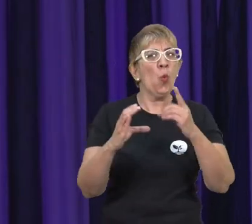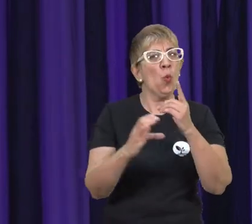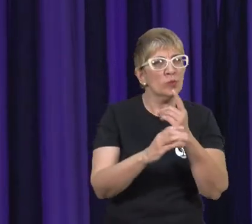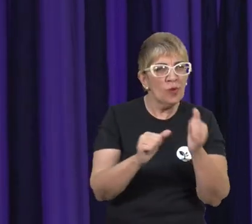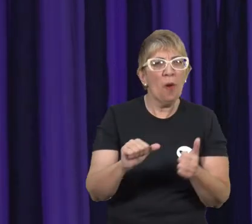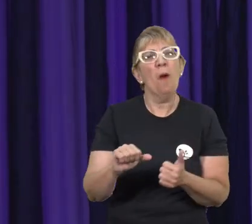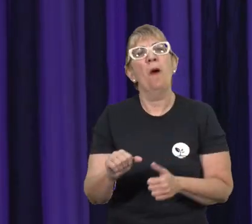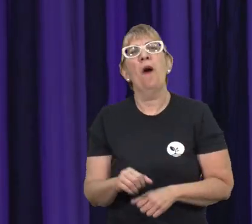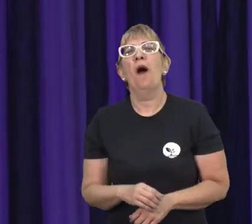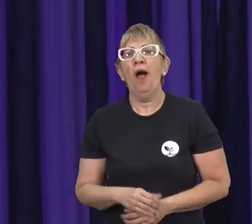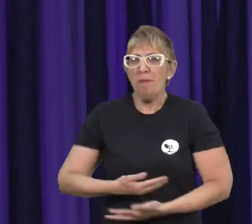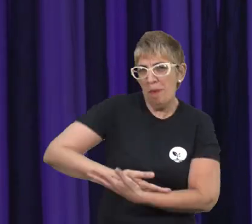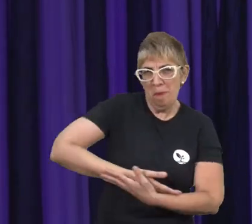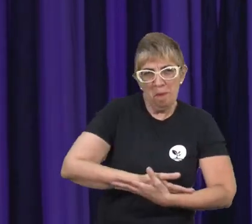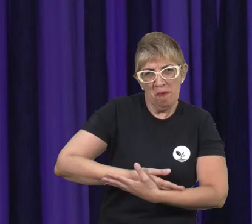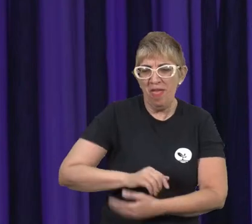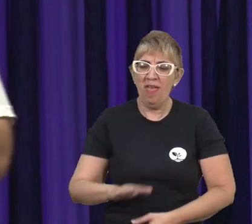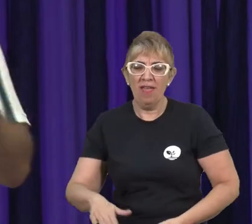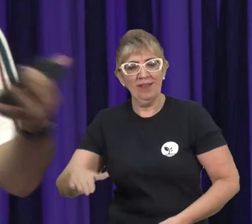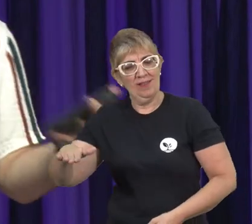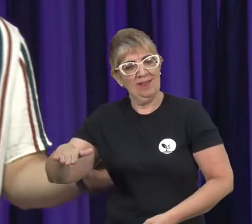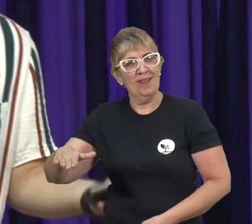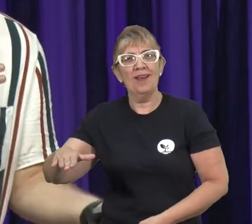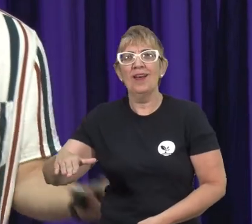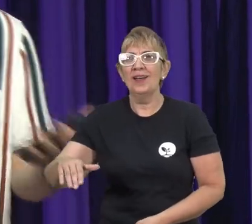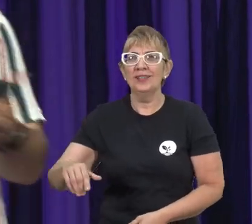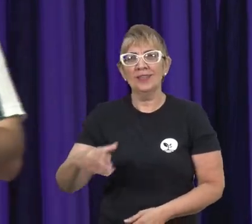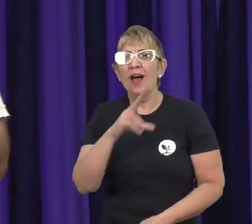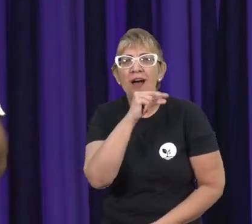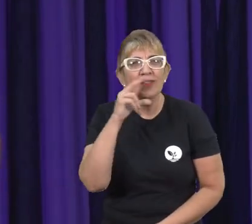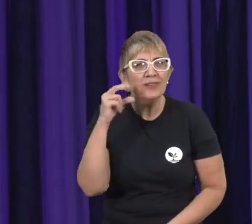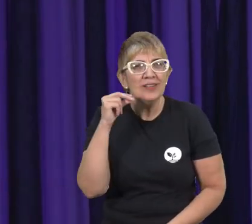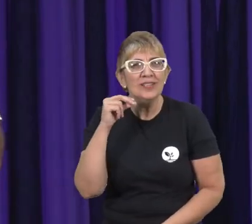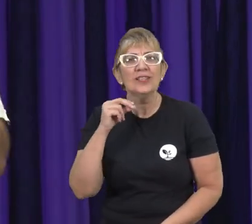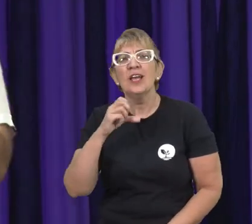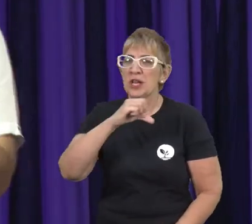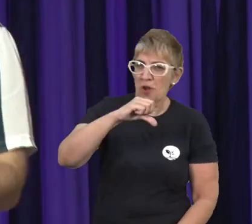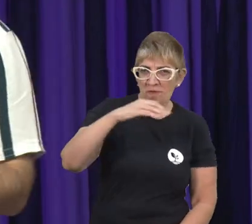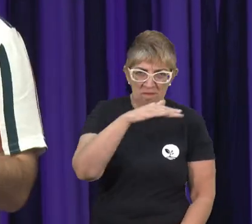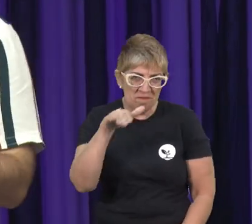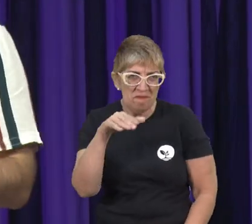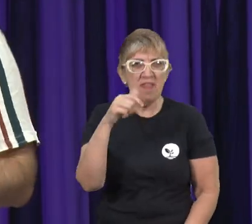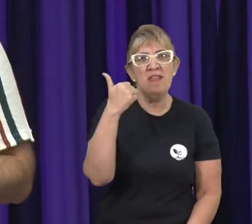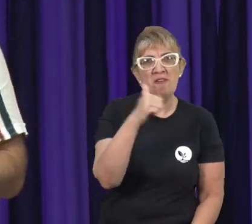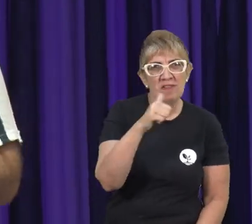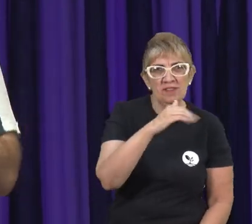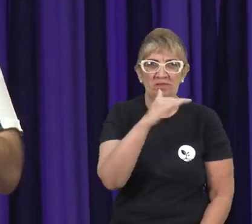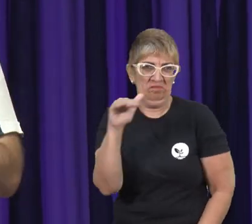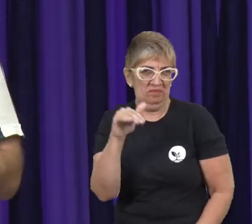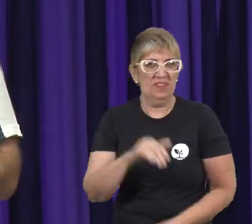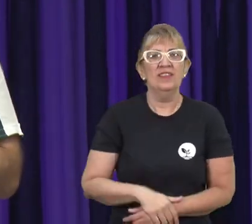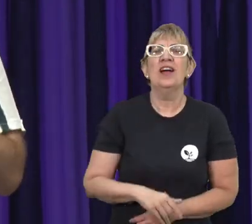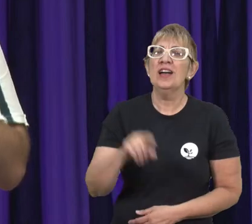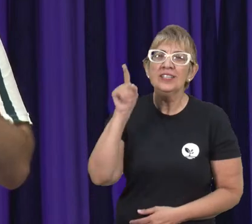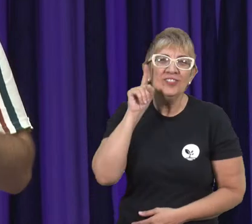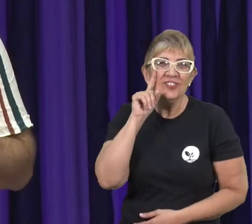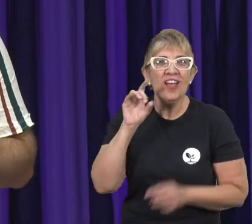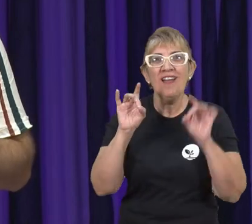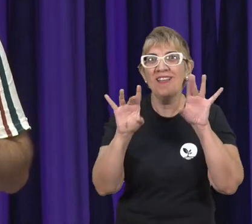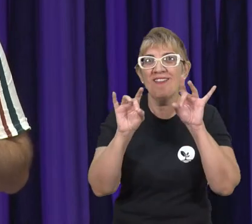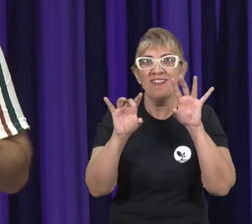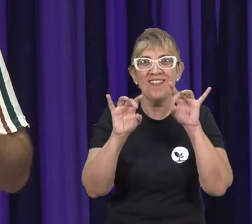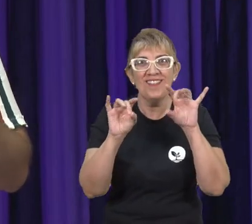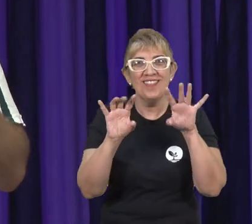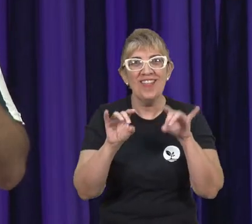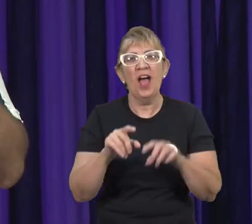das nossas crianças, dos pré-adolescentes, o pessoal de 9h30, o pessoal de 11h30, mas neste dia especificamente, no Viva Vila, nós temos